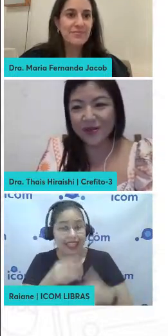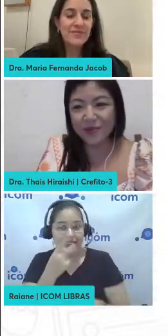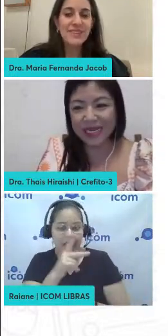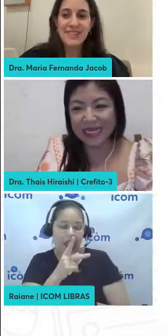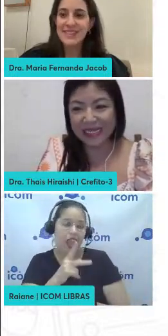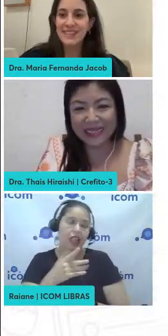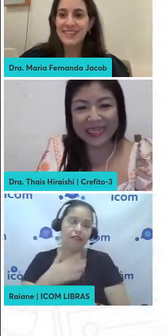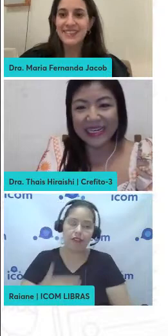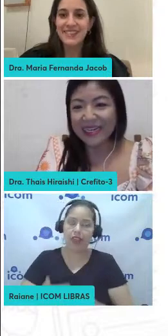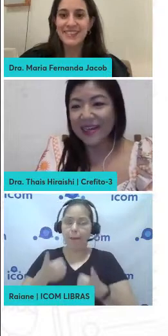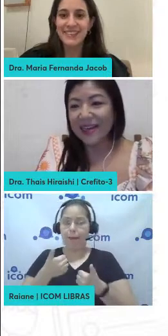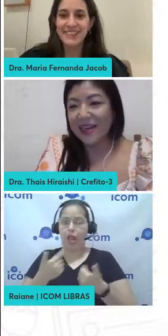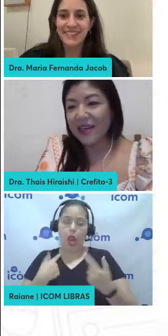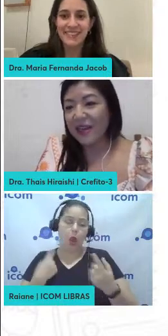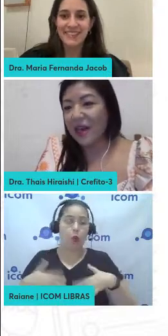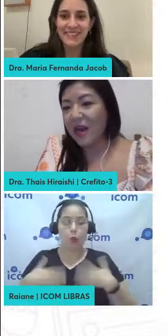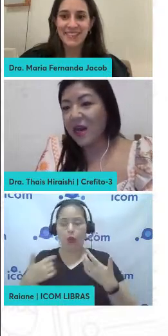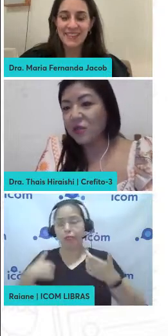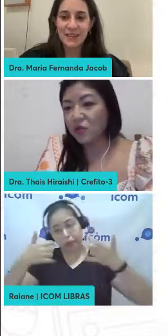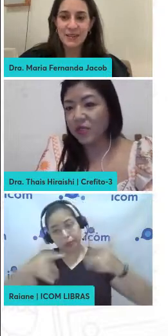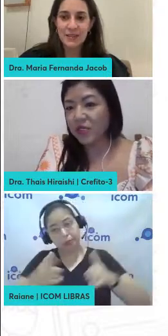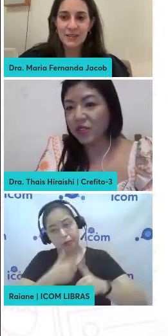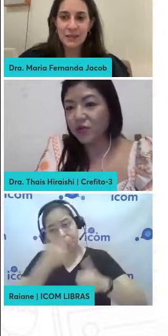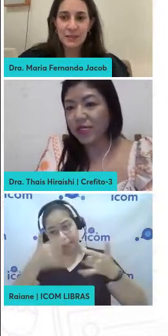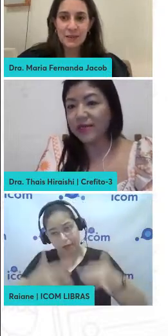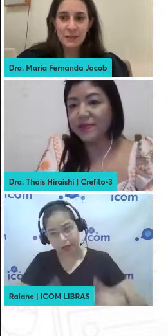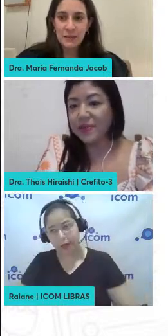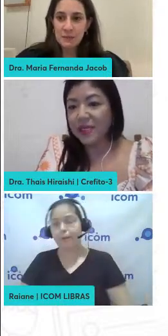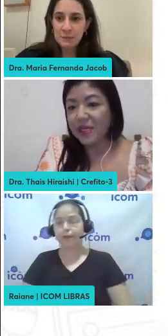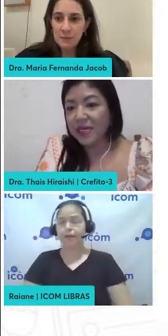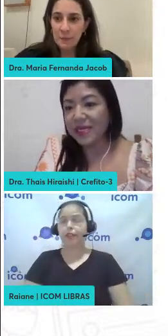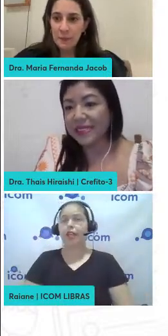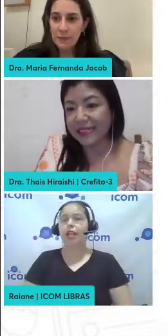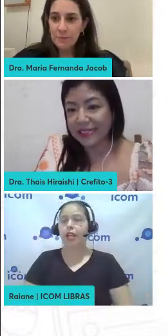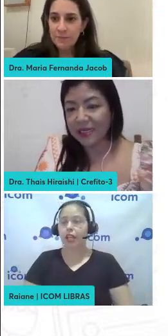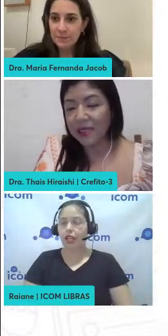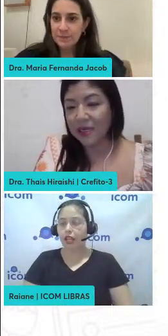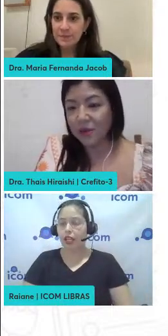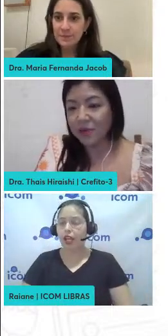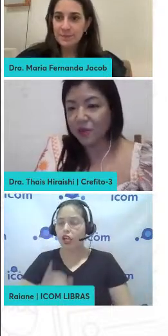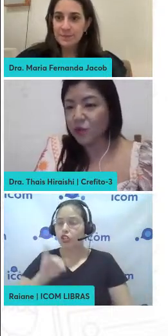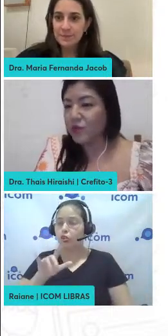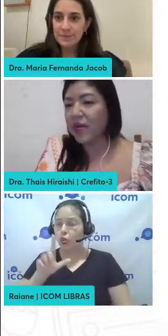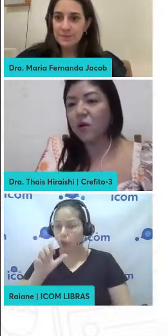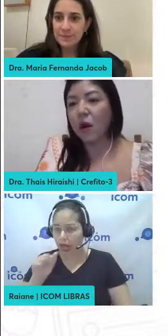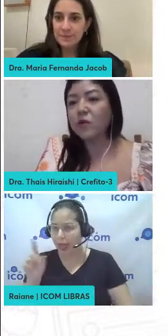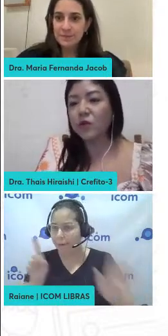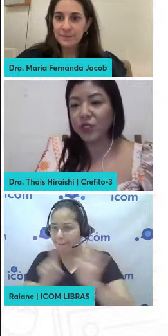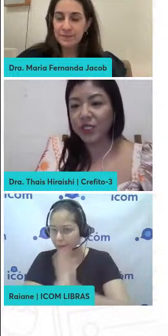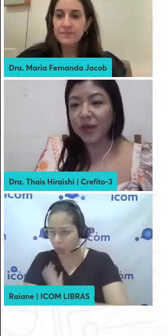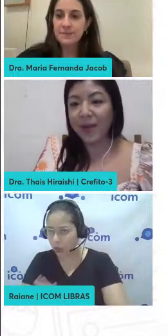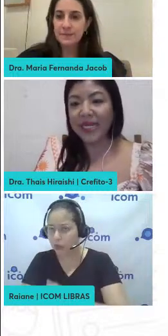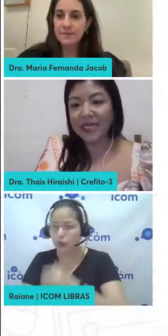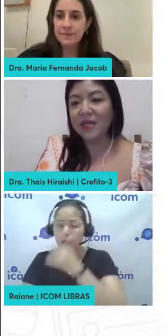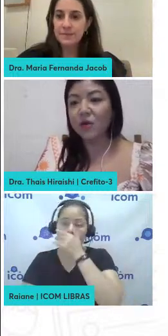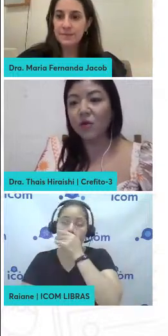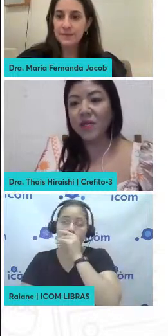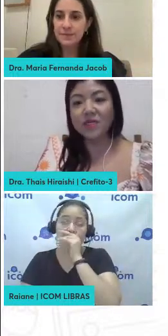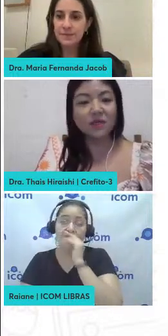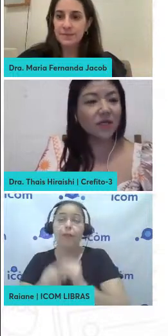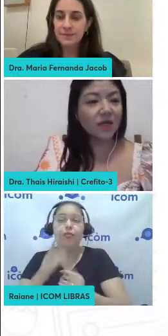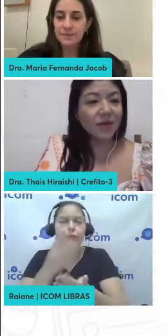funciona melhor para ele. Sim. A doutora Júlia Catani tem uma pergunta: qual sua dica para quem